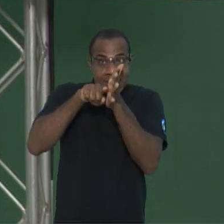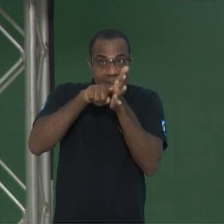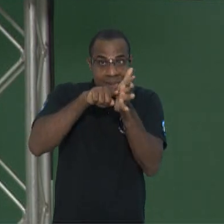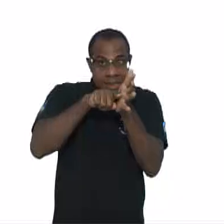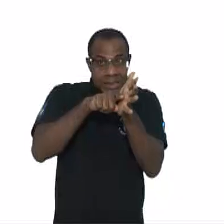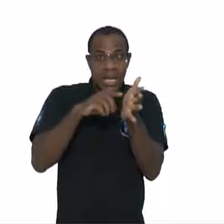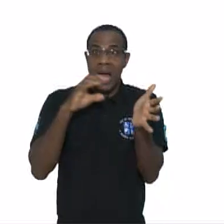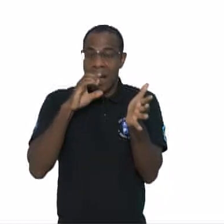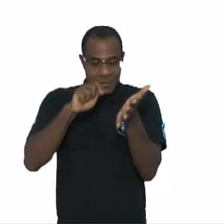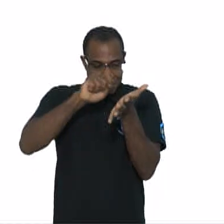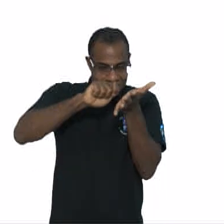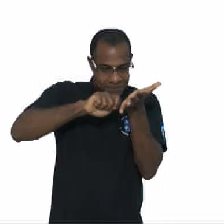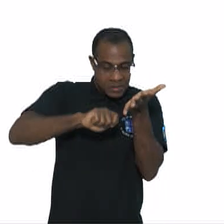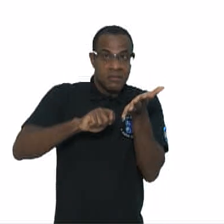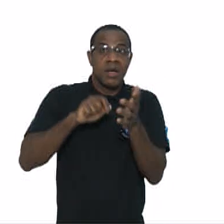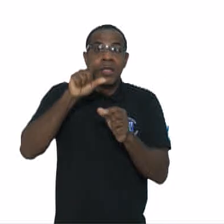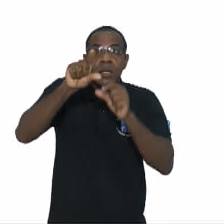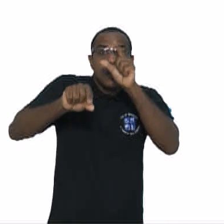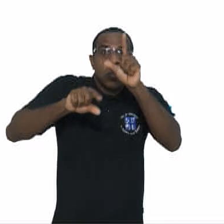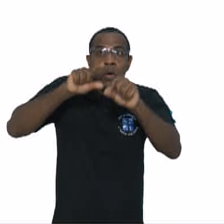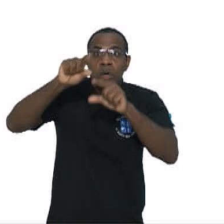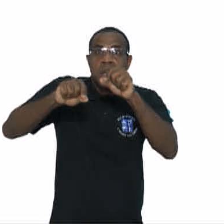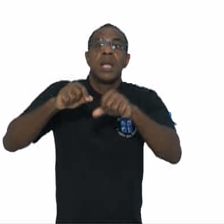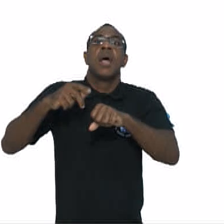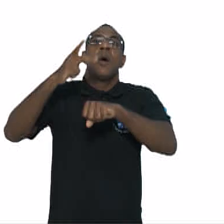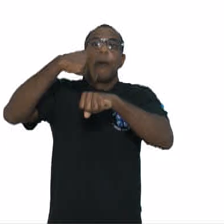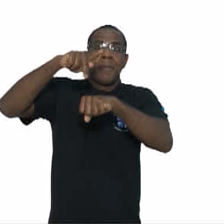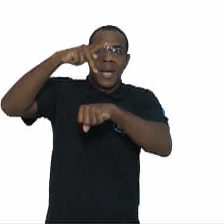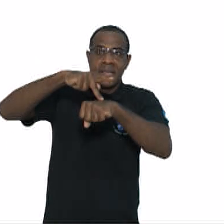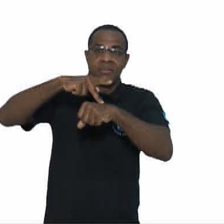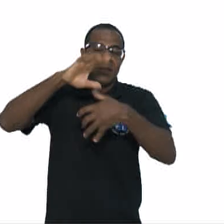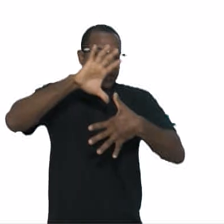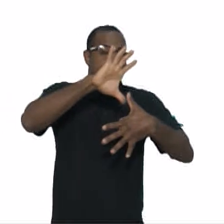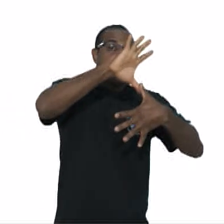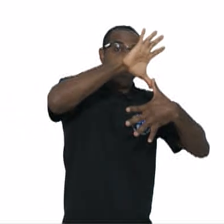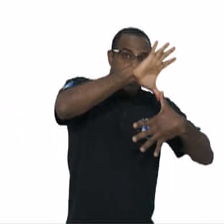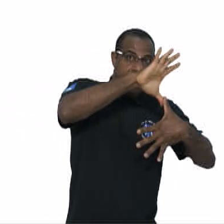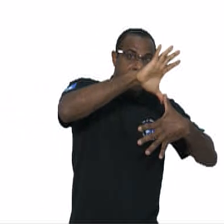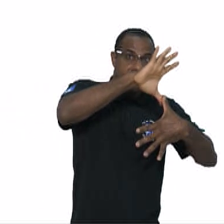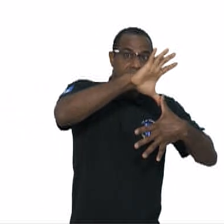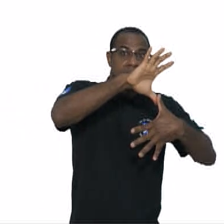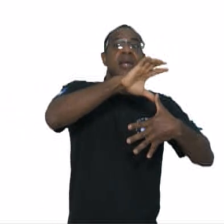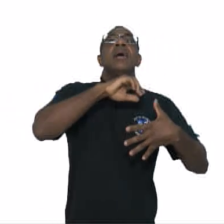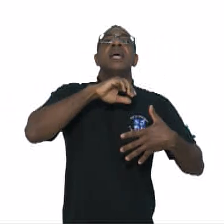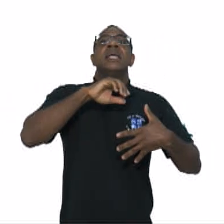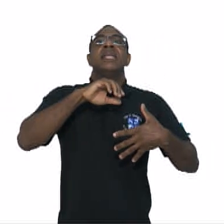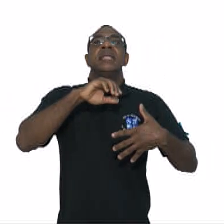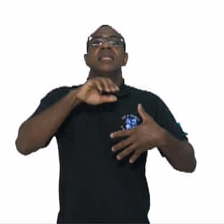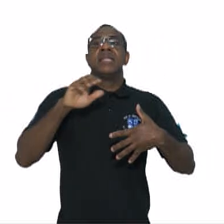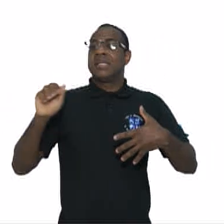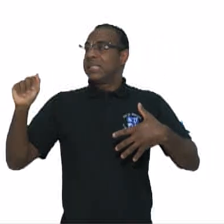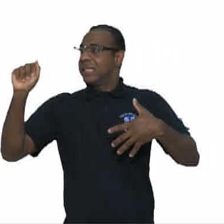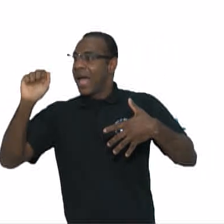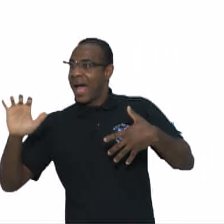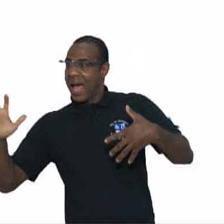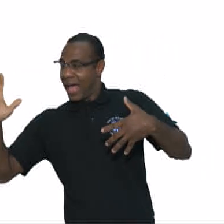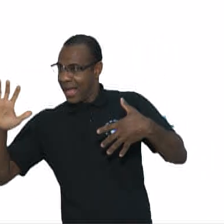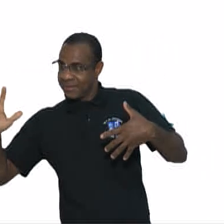selecionar um país da América, um da Ásia e um da África, que foi influenciado por aspectos